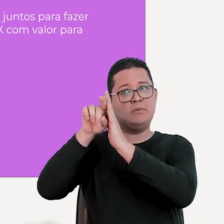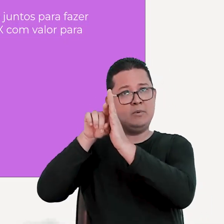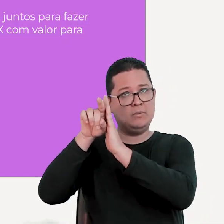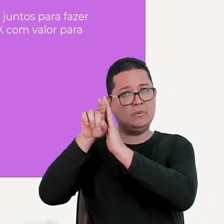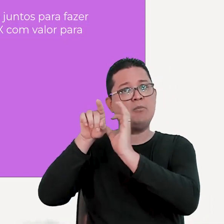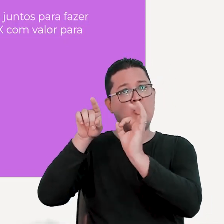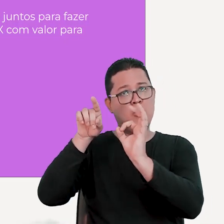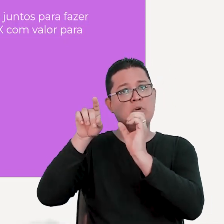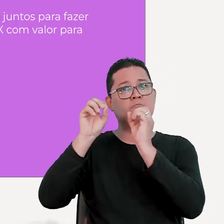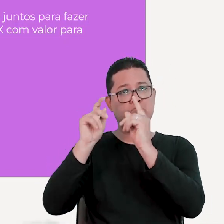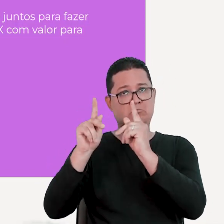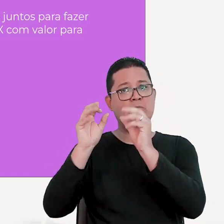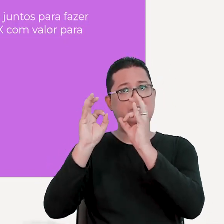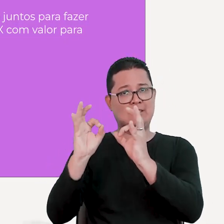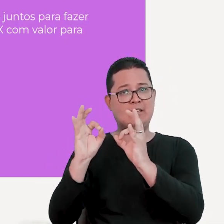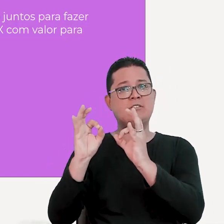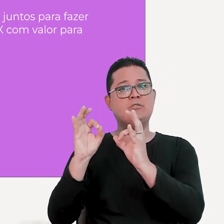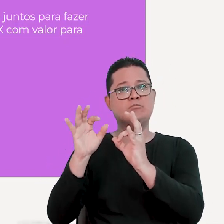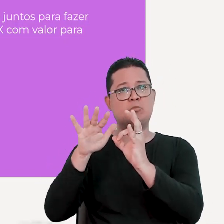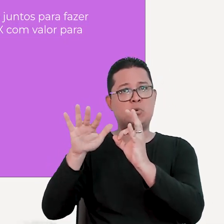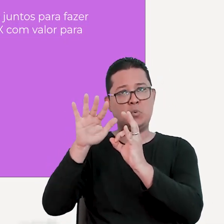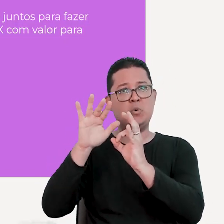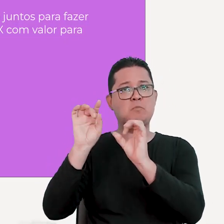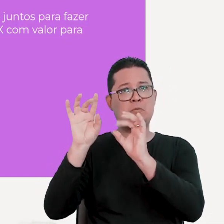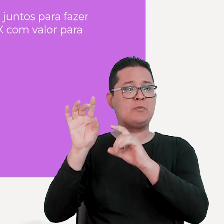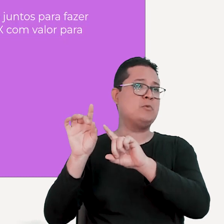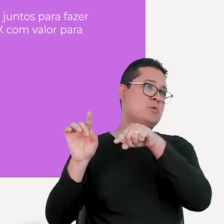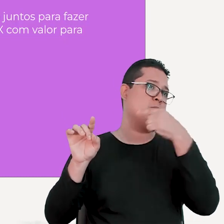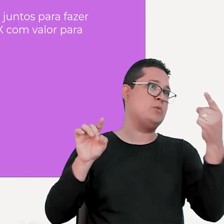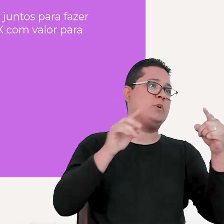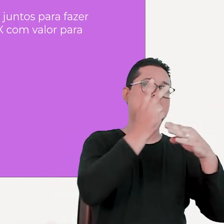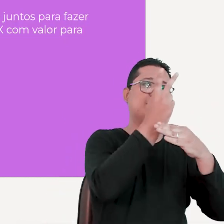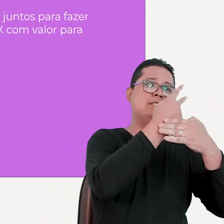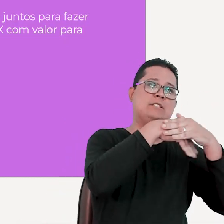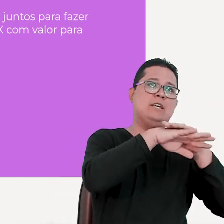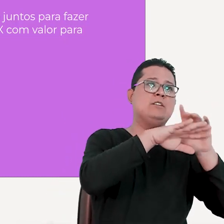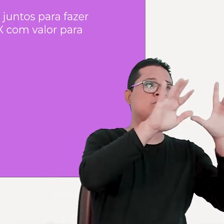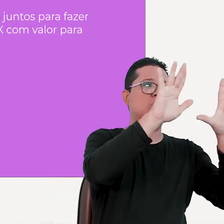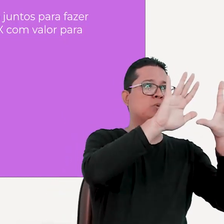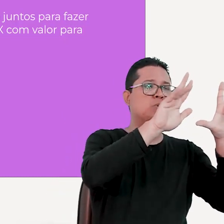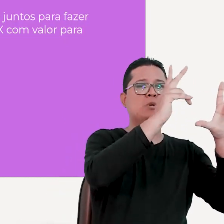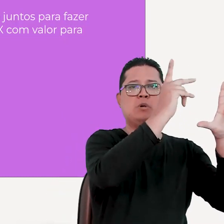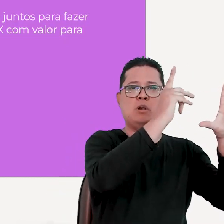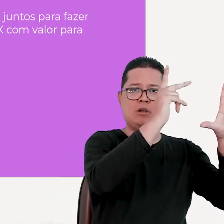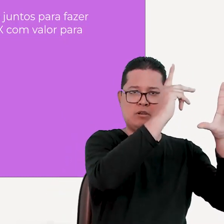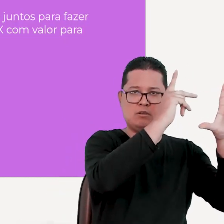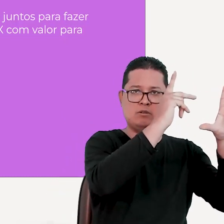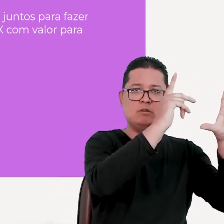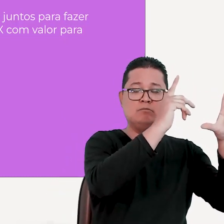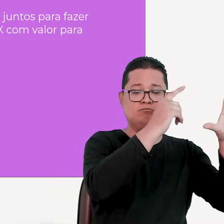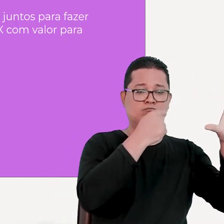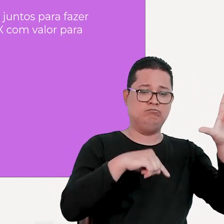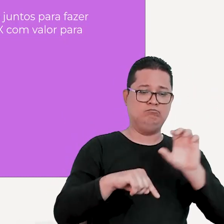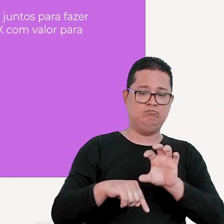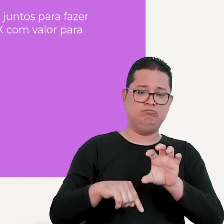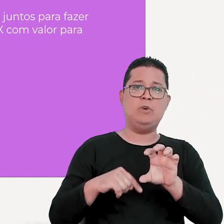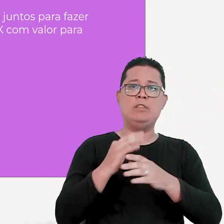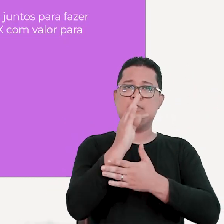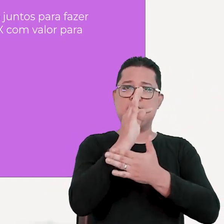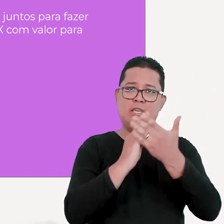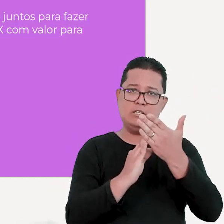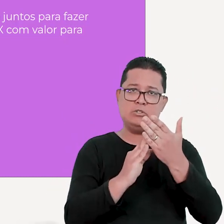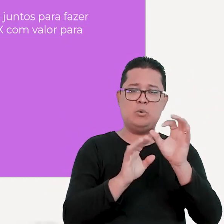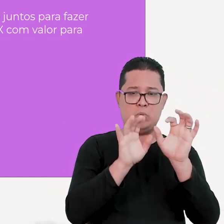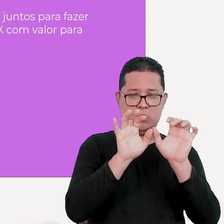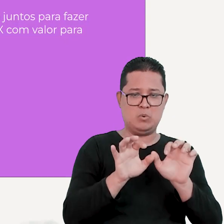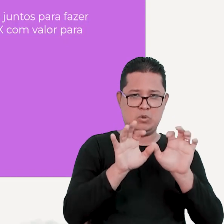em design, em desenho, fazendo esse trabalho, e pessoas especialistas em texto, criando conteúdo. Cada um no seu quadrado,